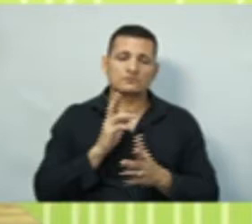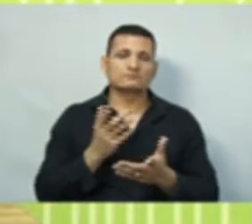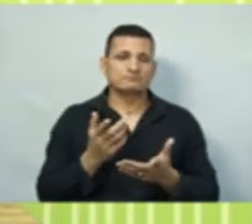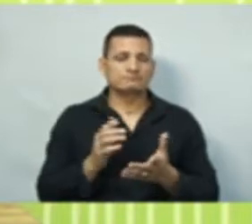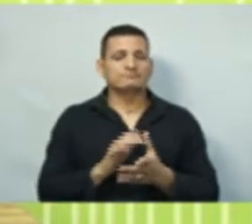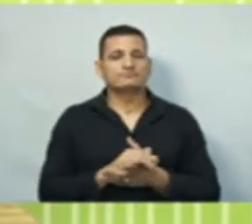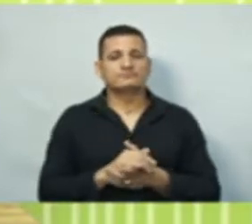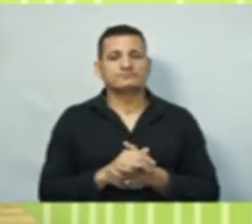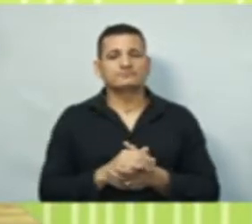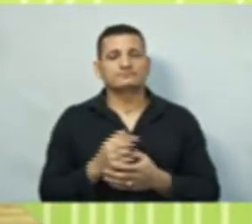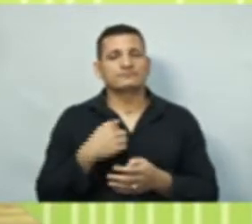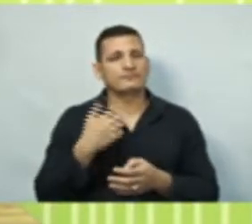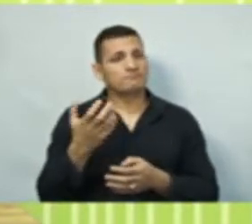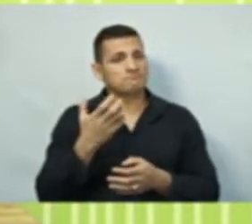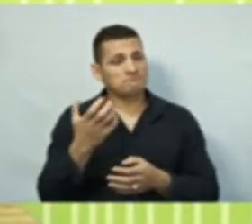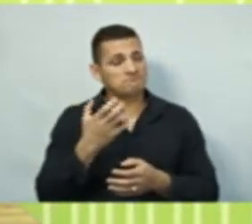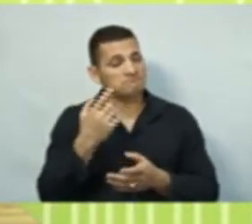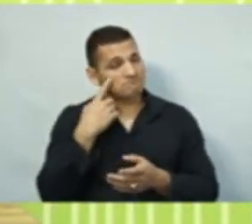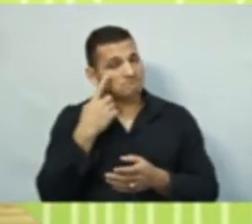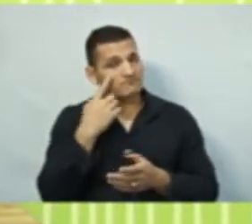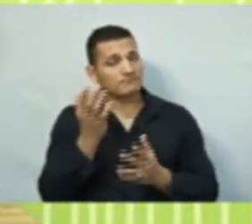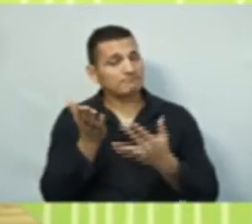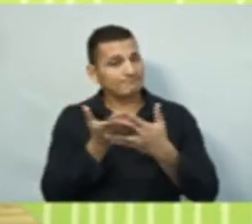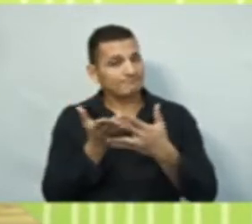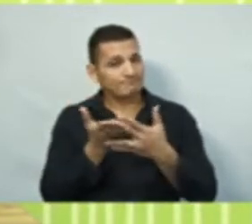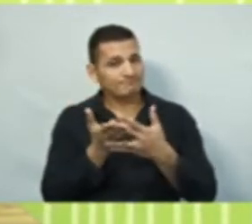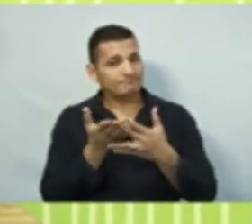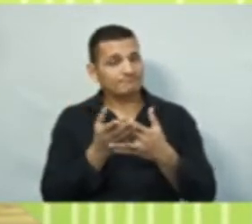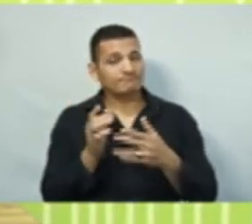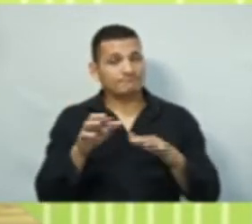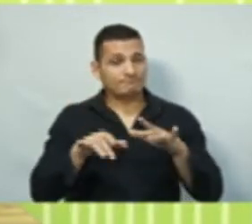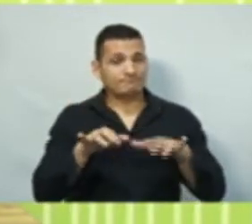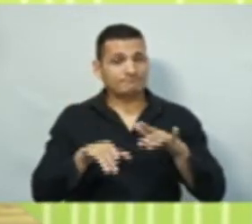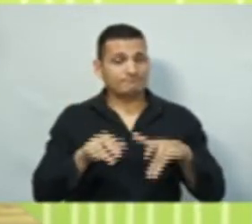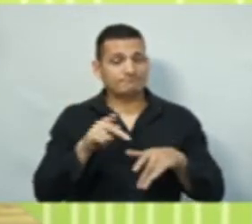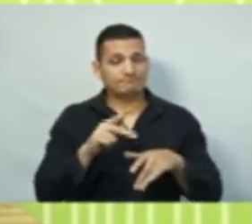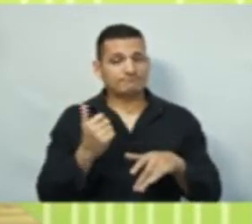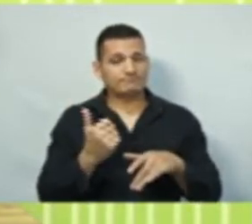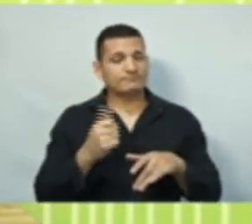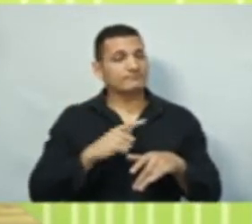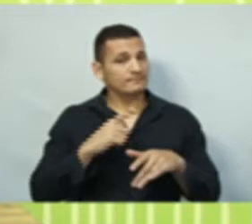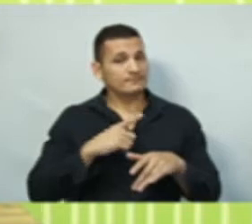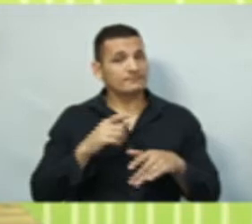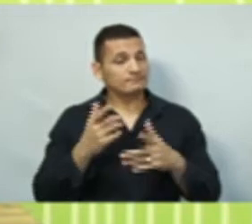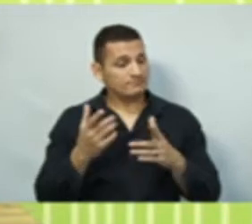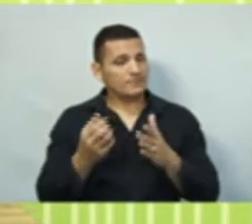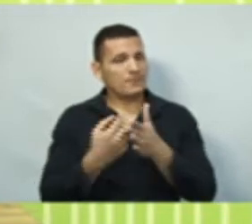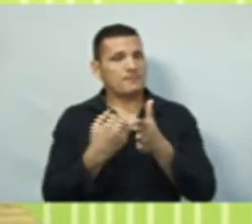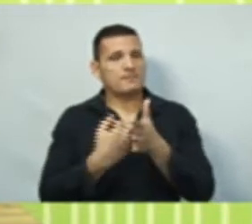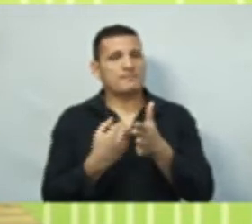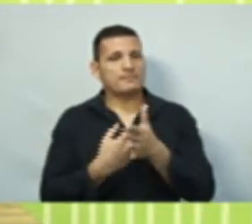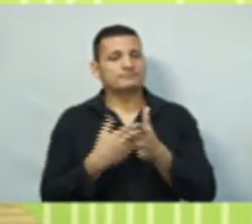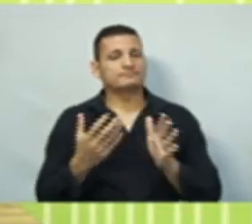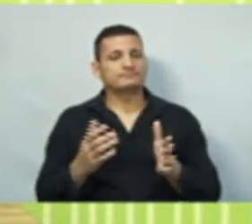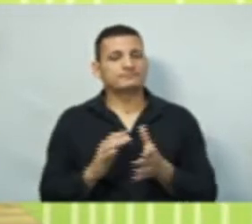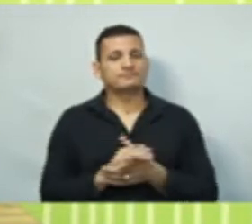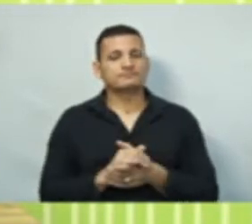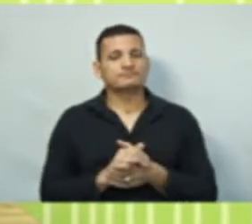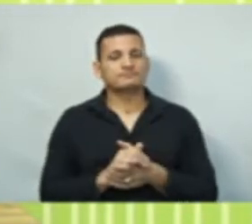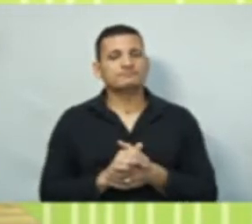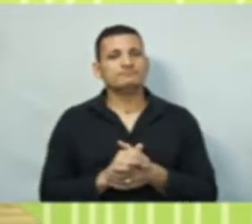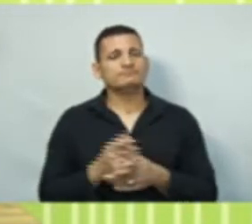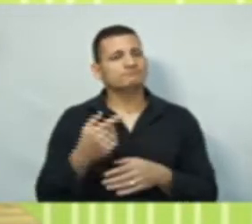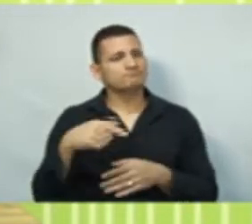isso. E eu quero ver daqui a pouco, professor, está escrevendo muito ali. É sinal que vocês estão bombando hoje na nossa aula.